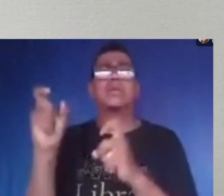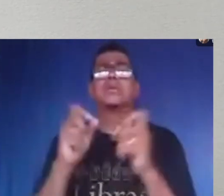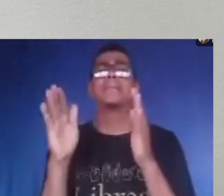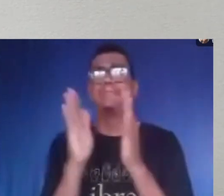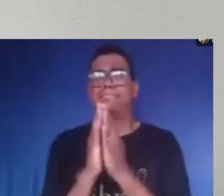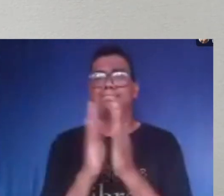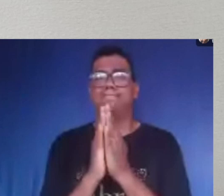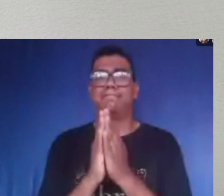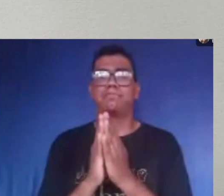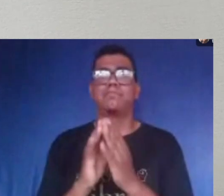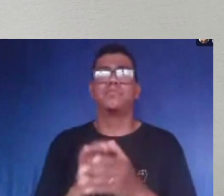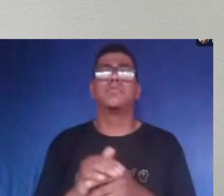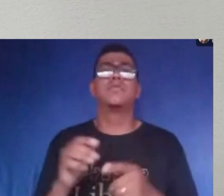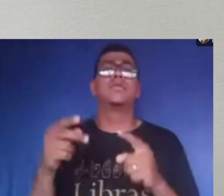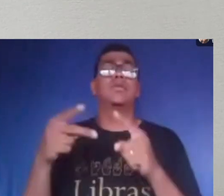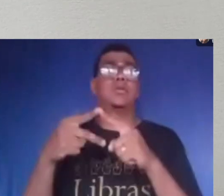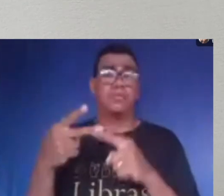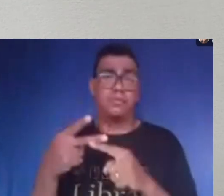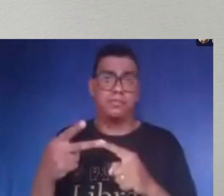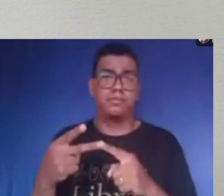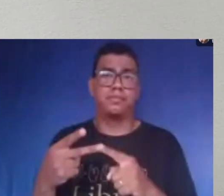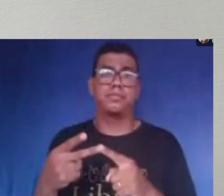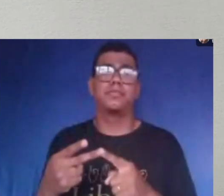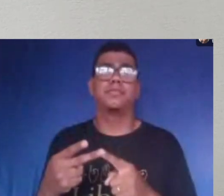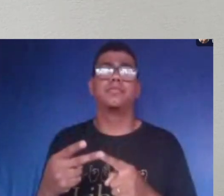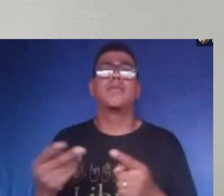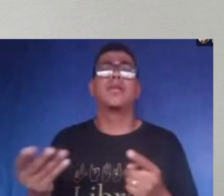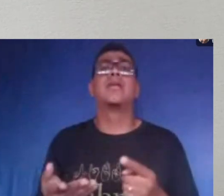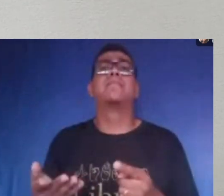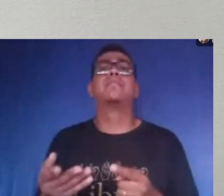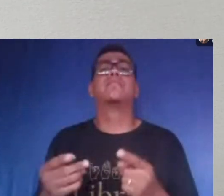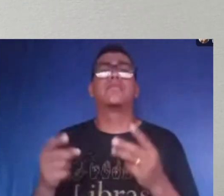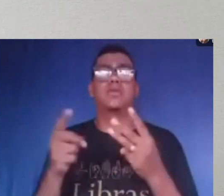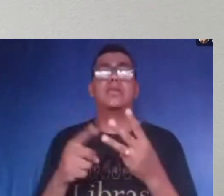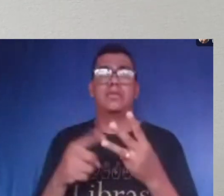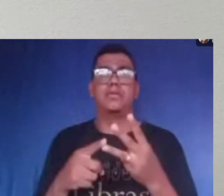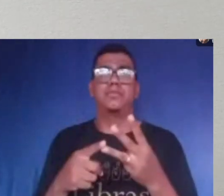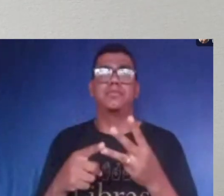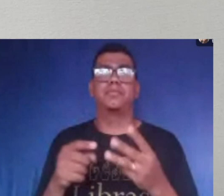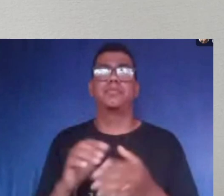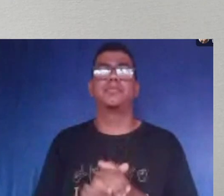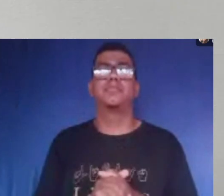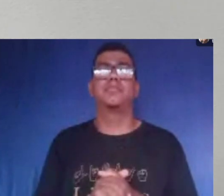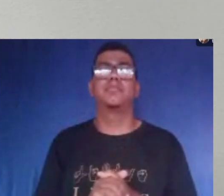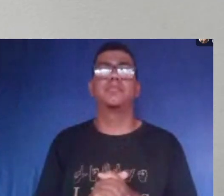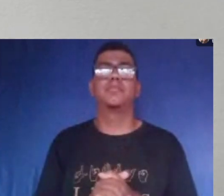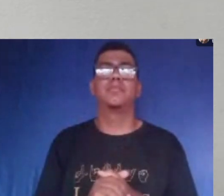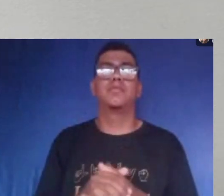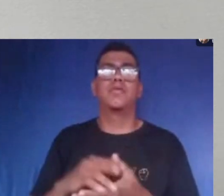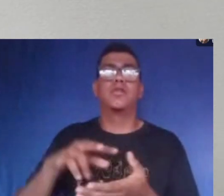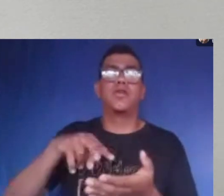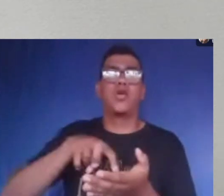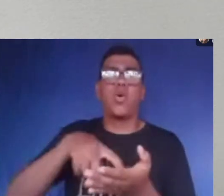criatividade que o próprio Senhor nos dá. Então, esse é o segundo ponto que eu queria destacar nessa noite. Primeiro ponto, o poder de